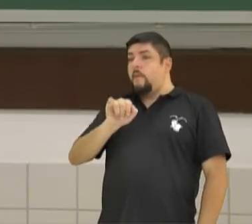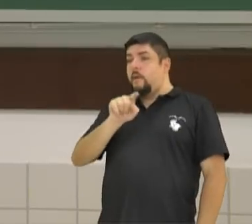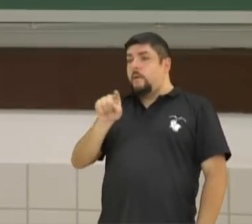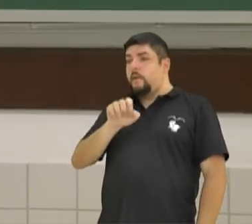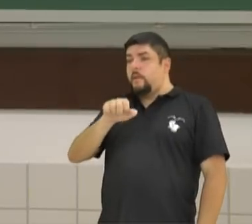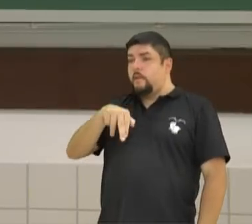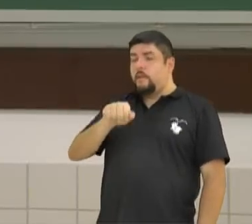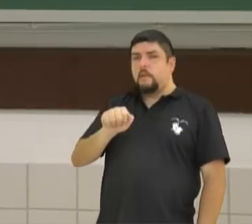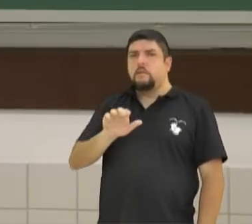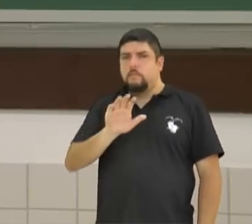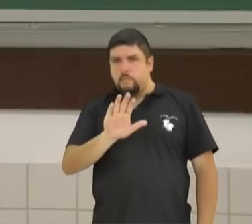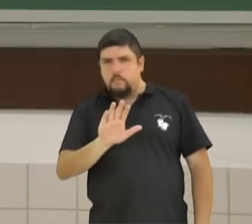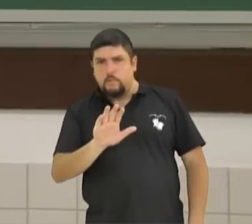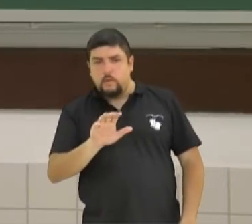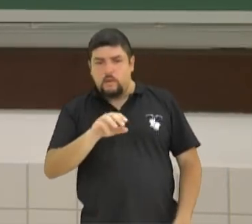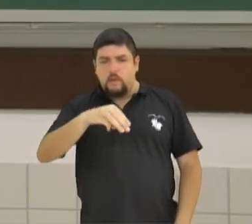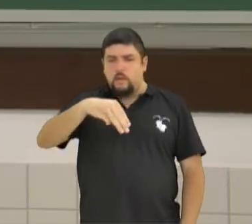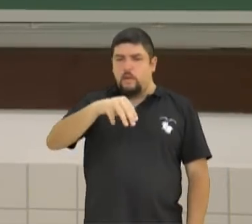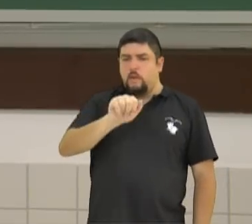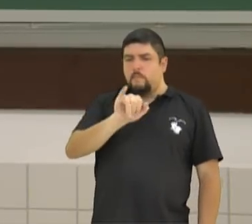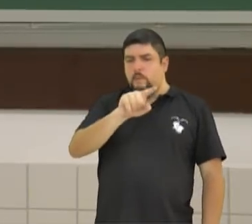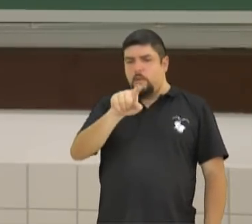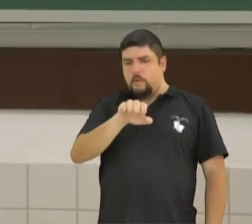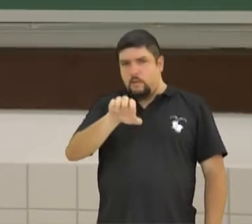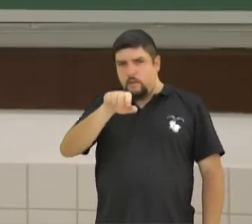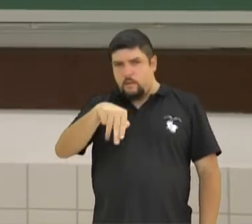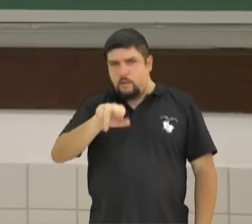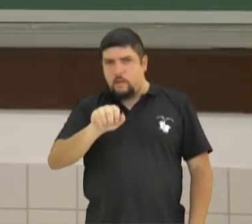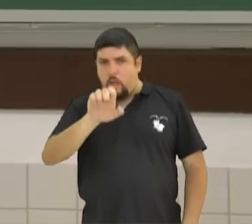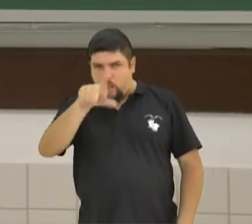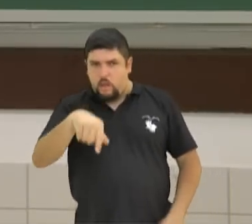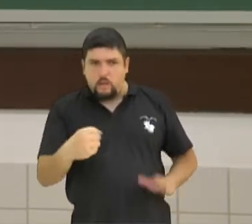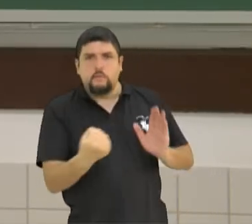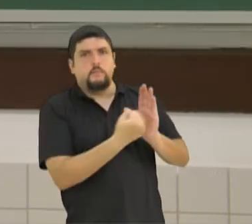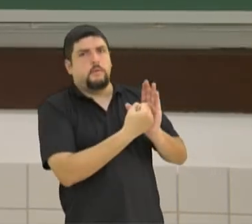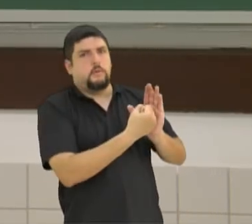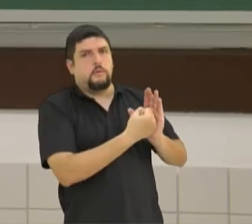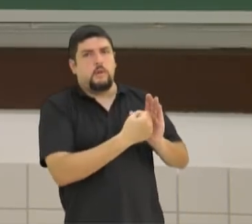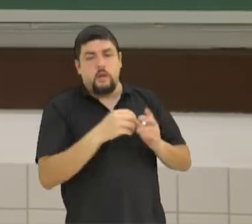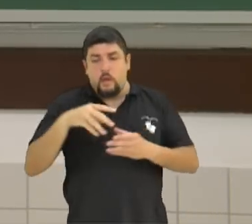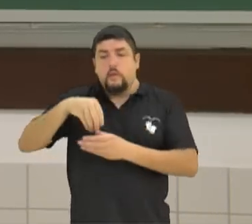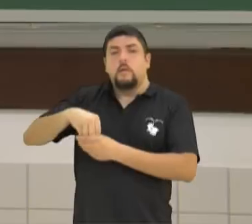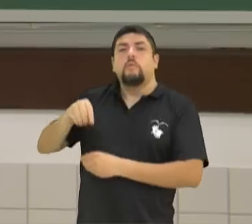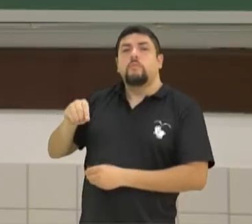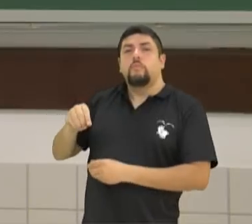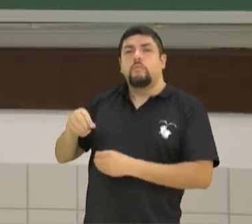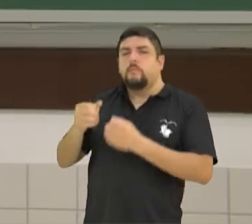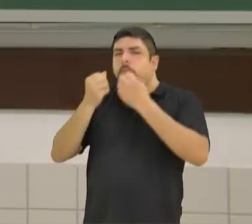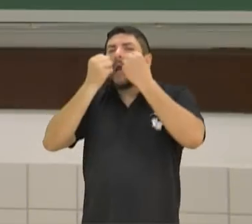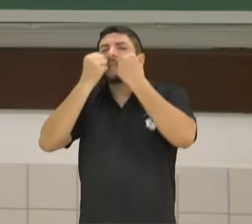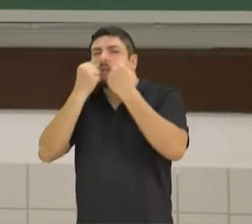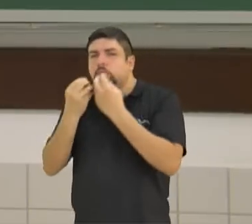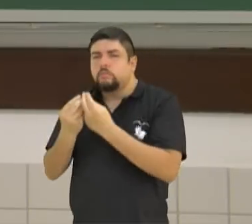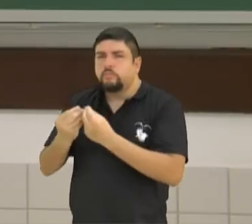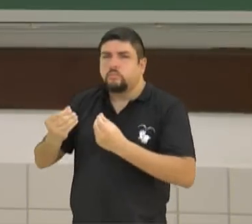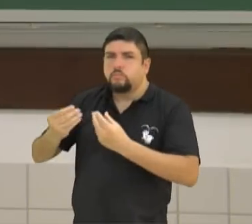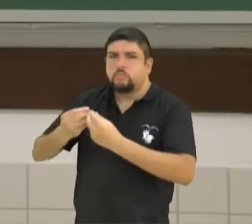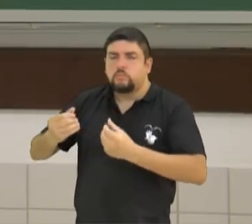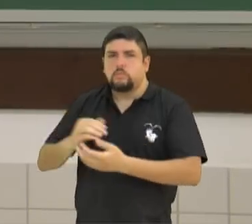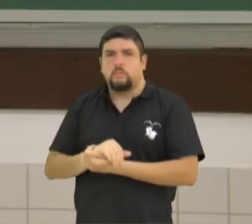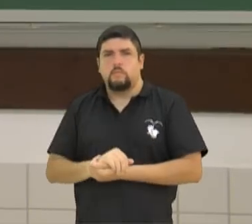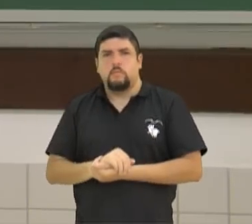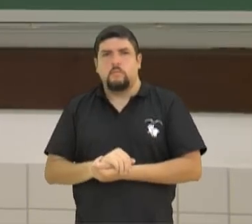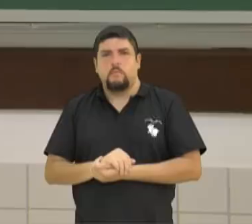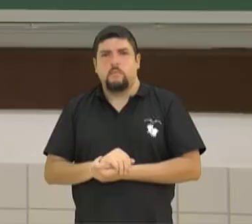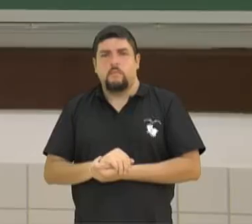mas poderia ser uma outra marca, né? A gente tem a lã de aço, né, que aqui é da marca Bombril,